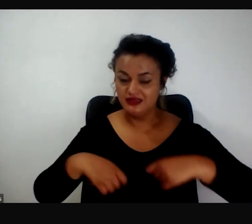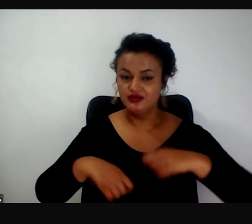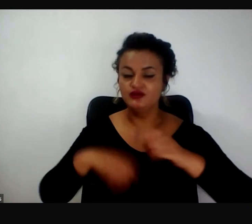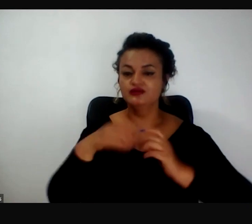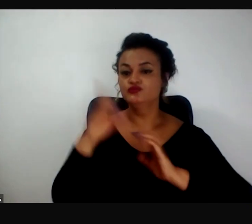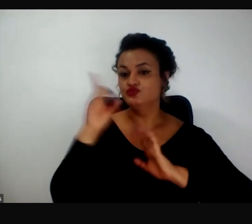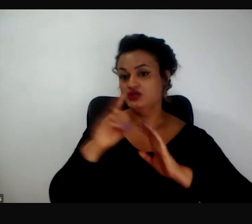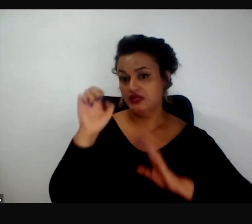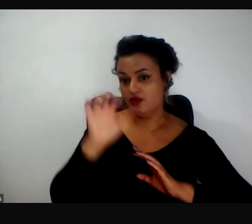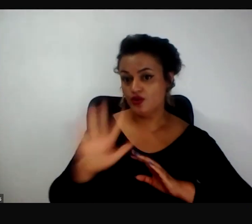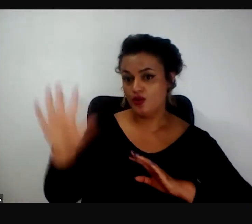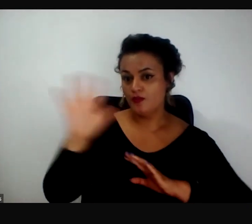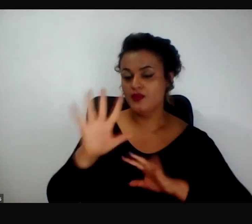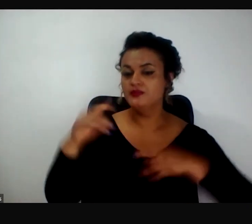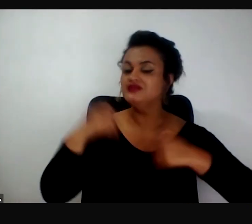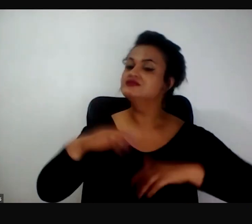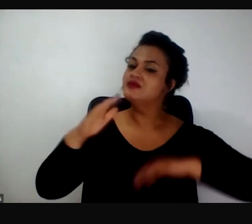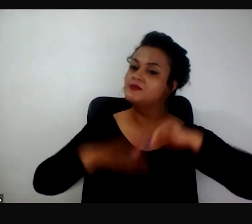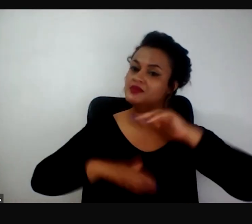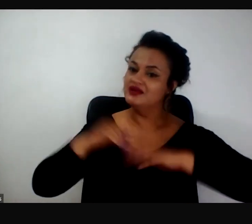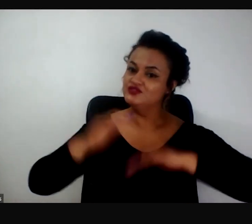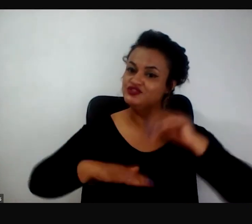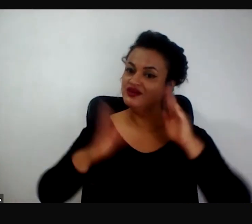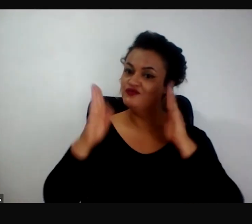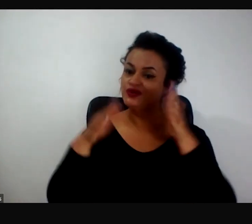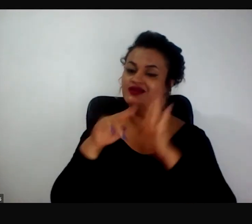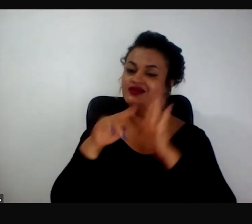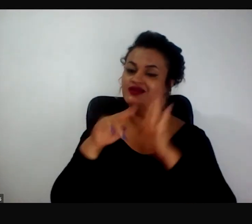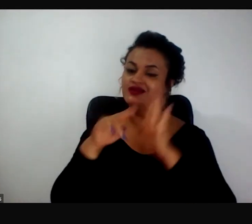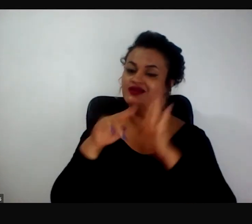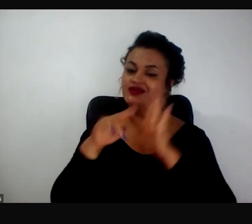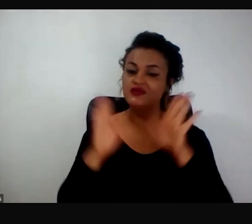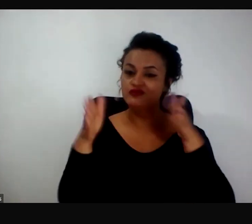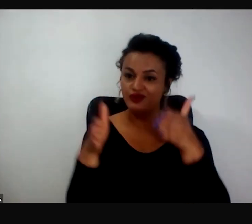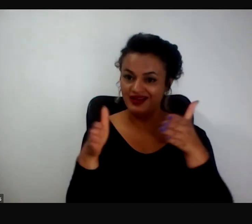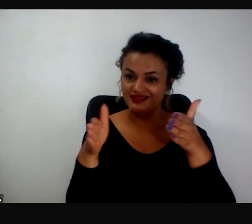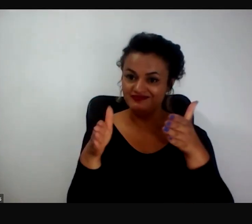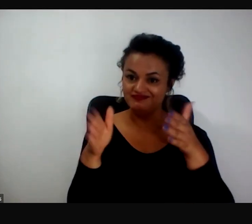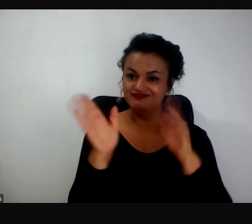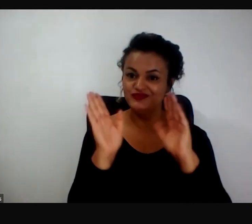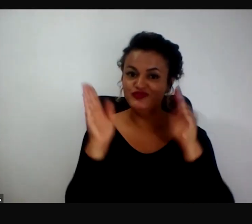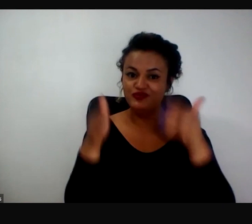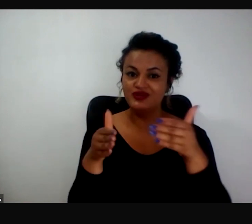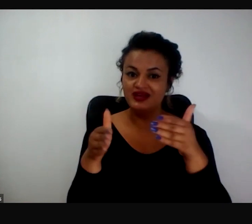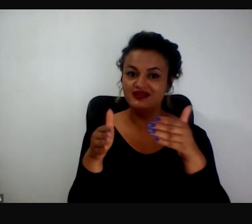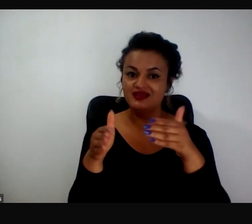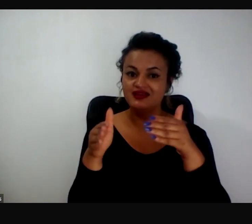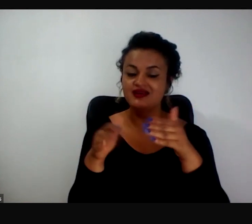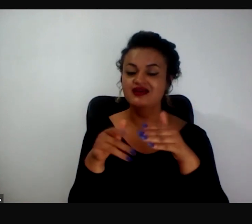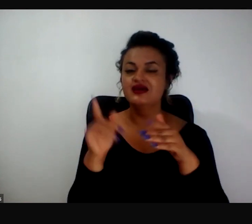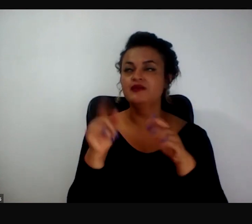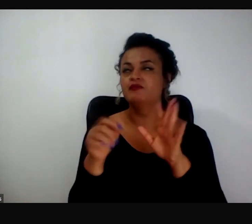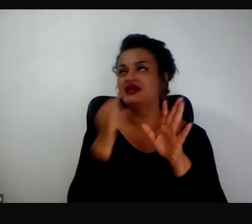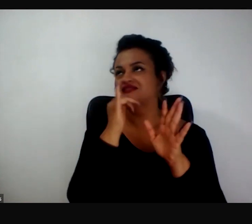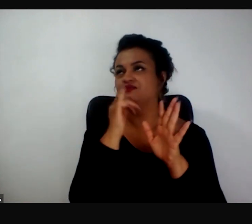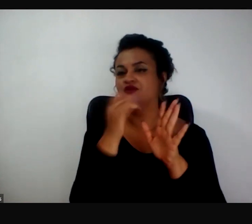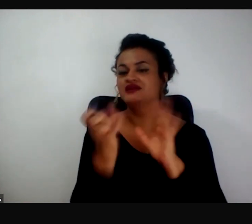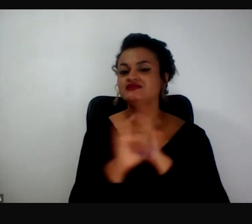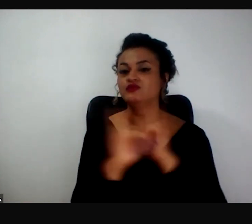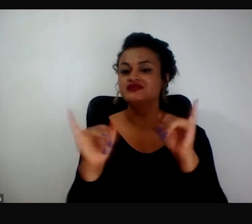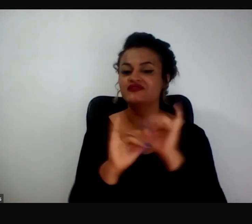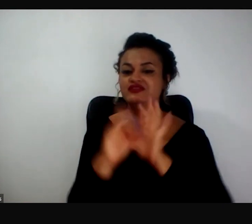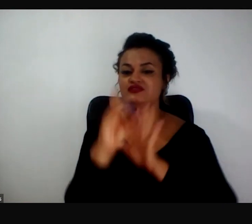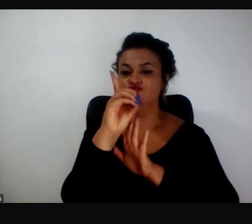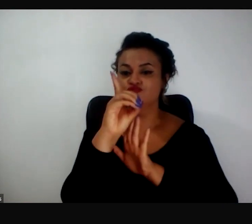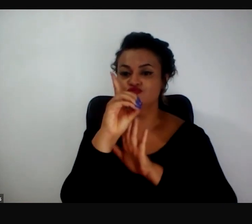deve ser aplicado, algumas normas diretamente desde a publicação no Diário Oficial da União